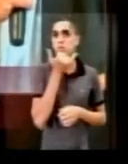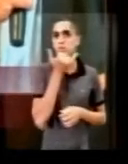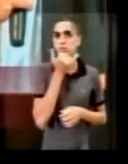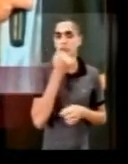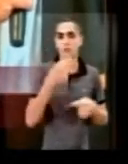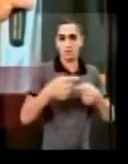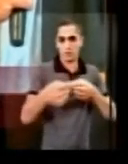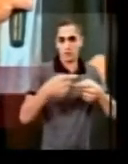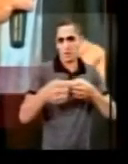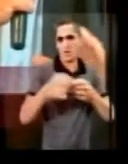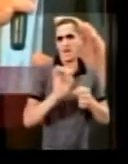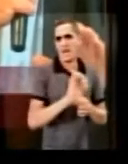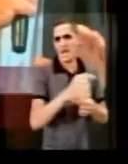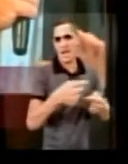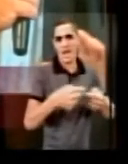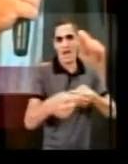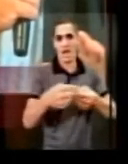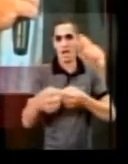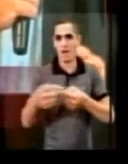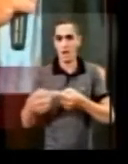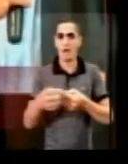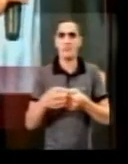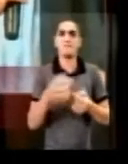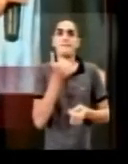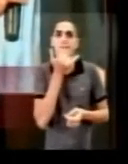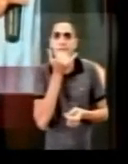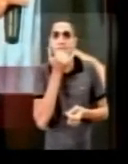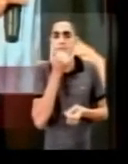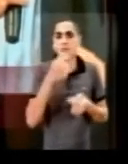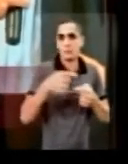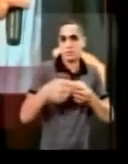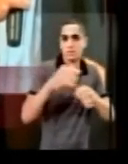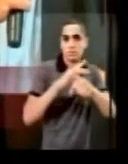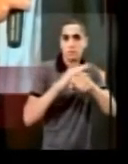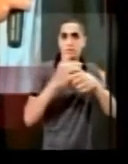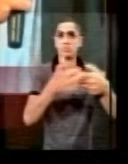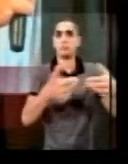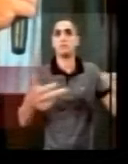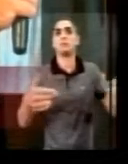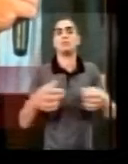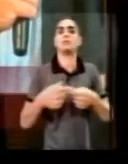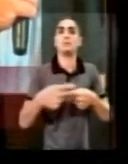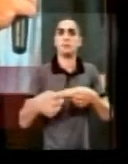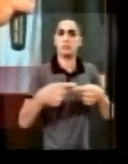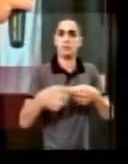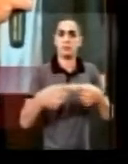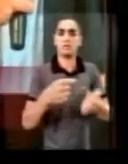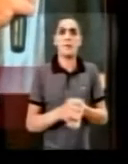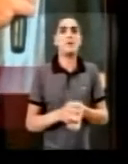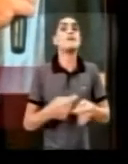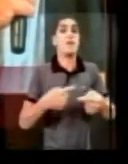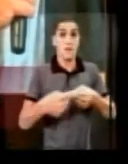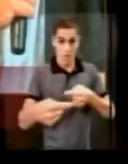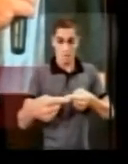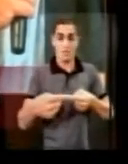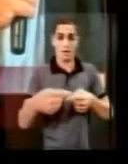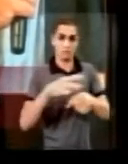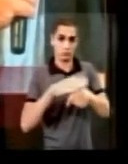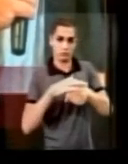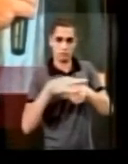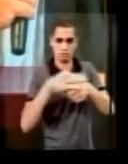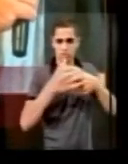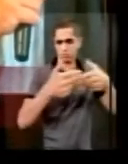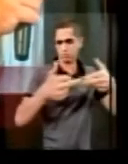por semana epidemiológica, desculpe. Então, é por semana epidemiológica. Então, nessa semana